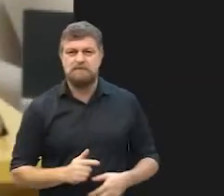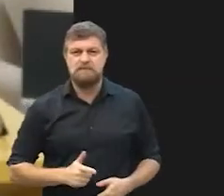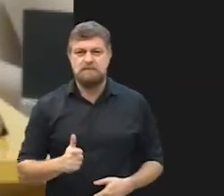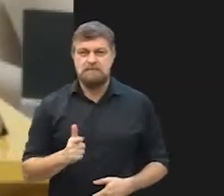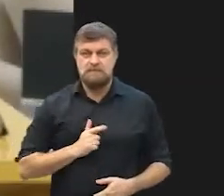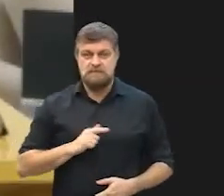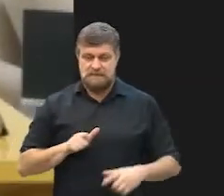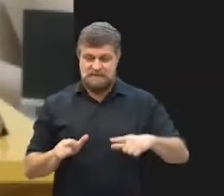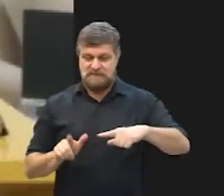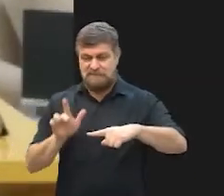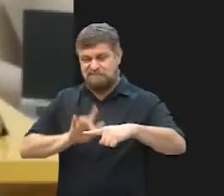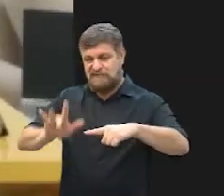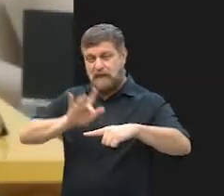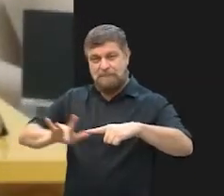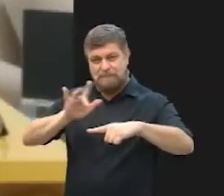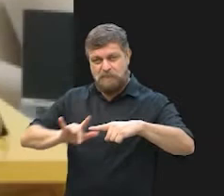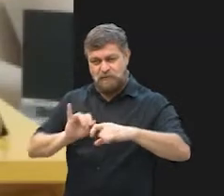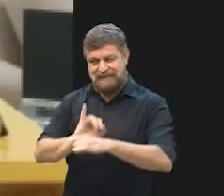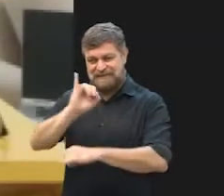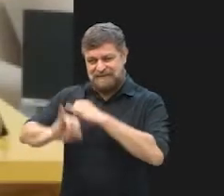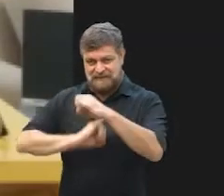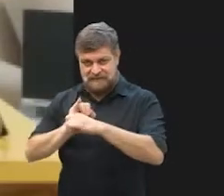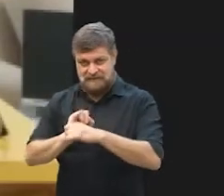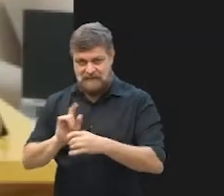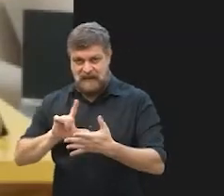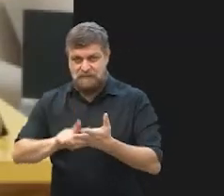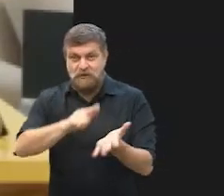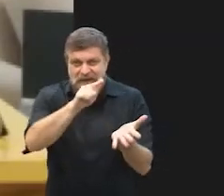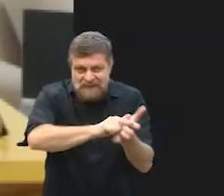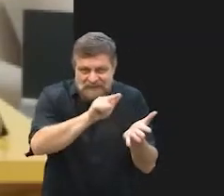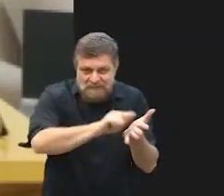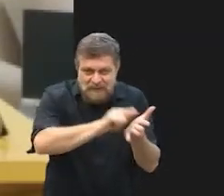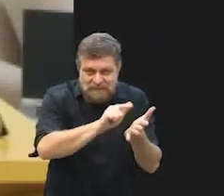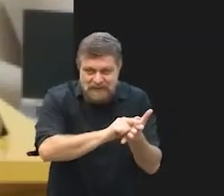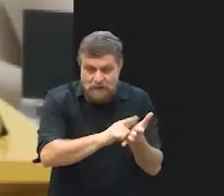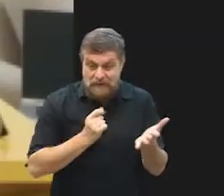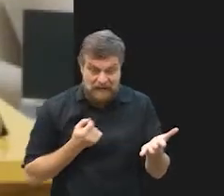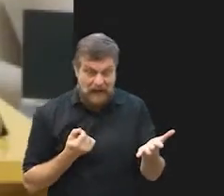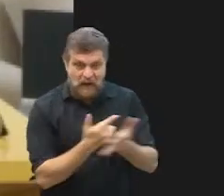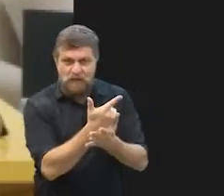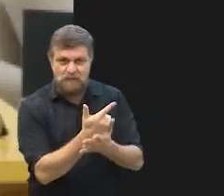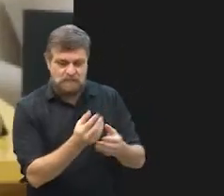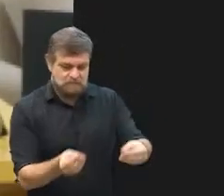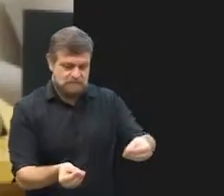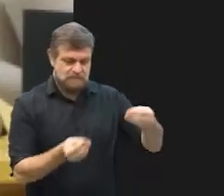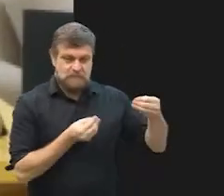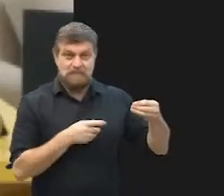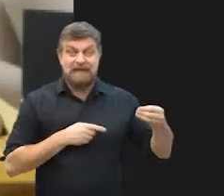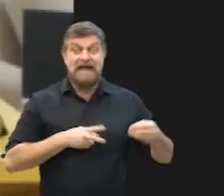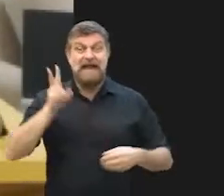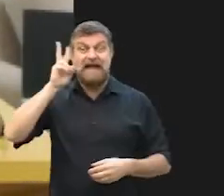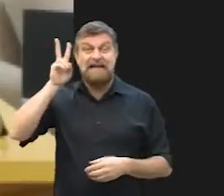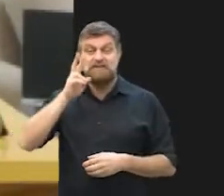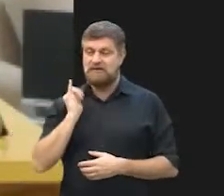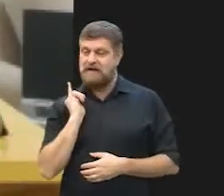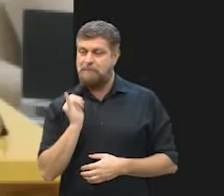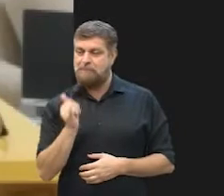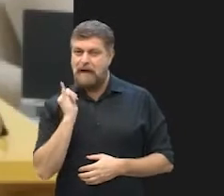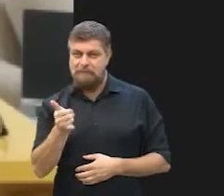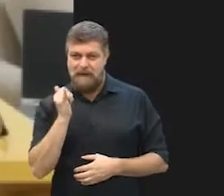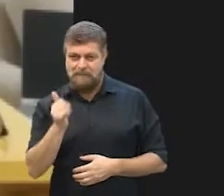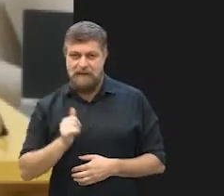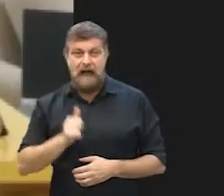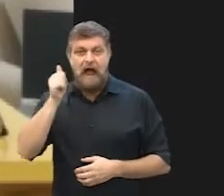tinha ele no formato e-book. Aí, assim que eu lancei no formato impresso, ela adquiriu, e adivinha, ela é contadora, quer dizer, ela é leitora